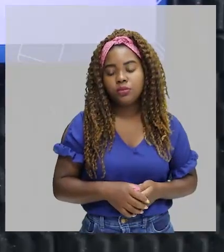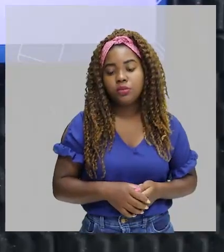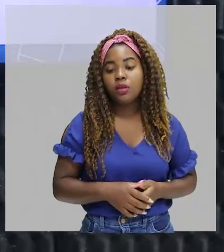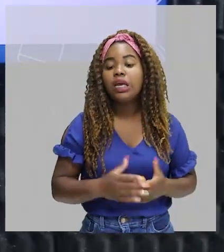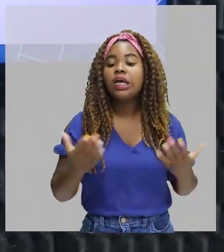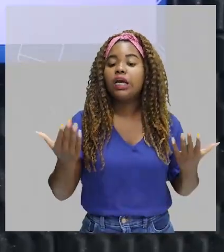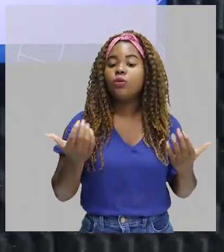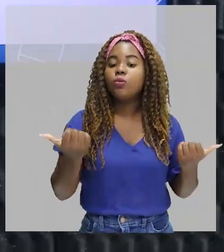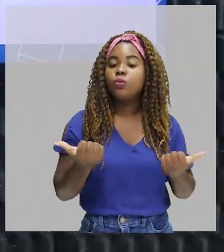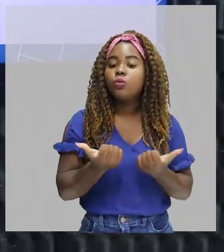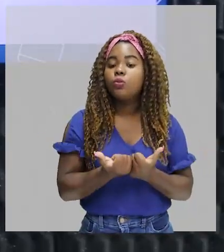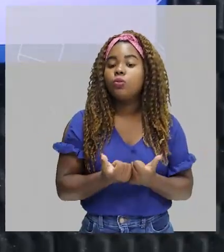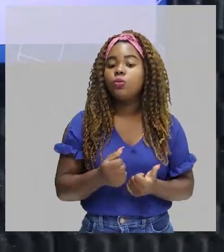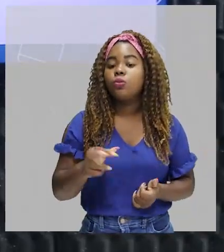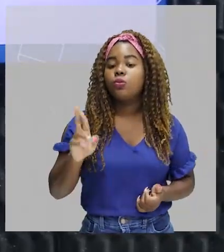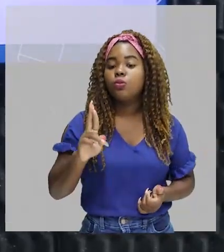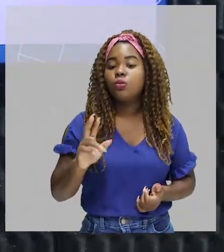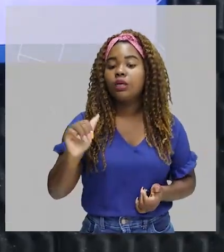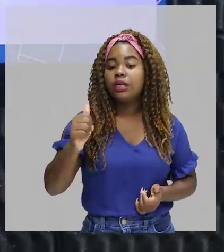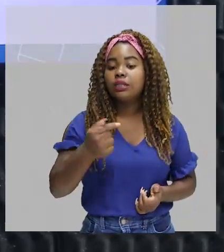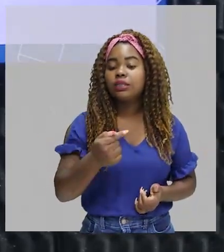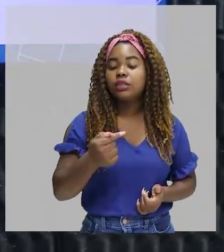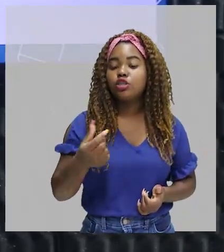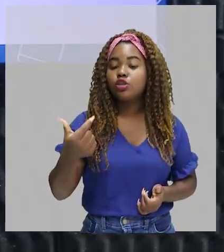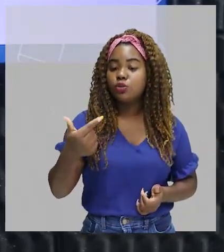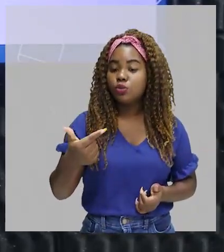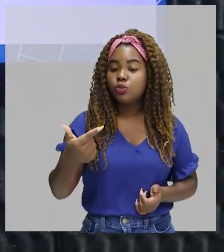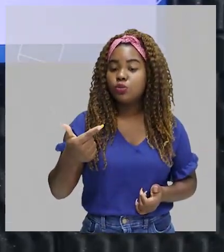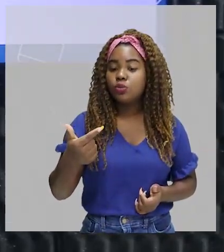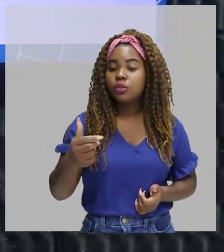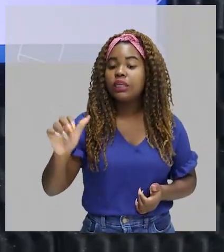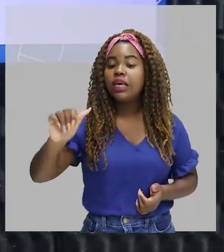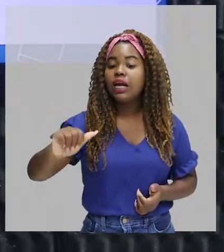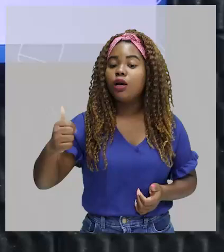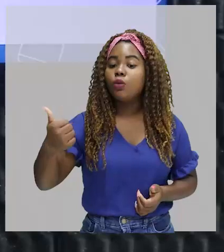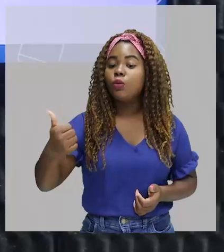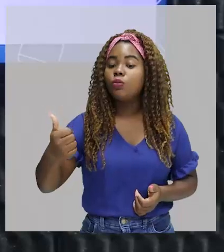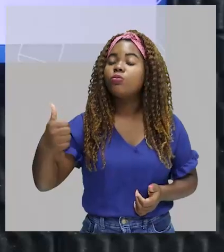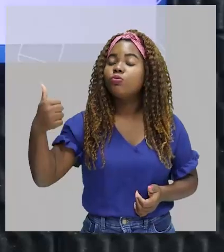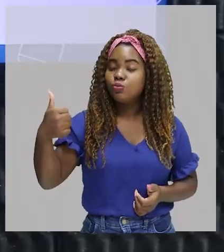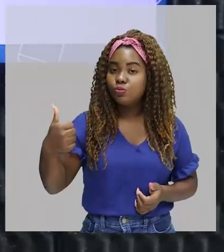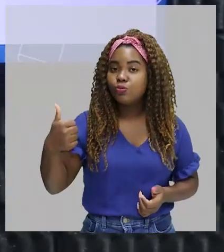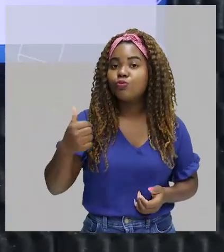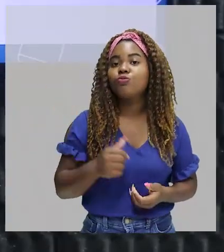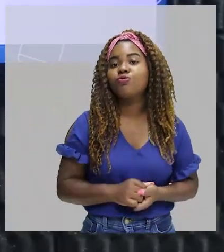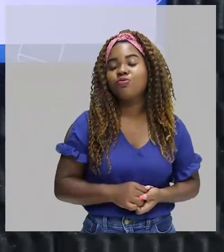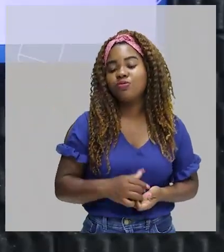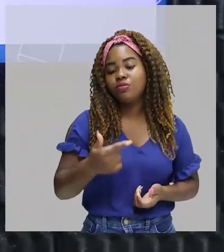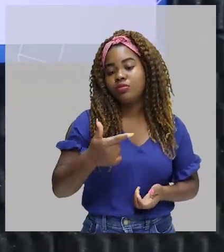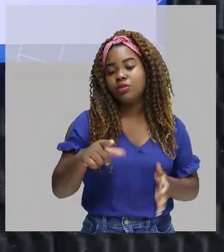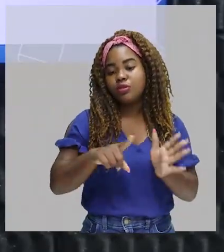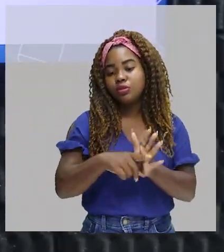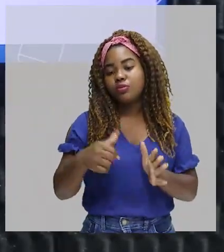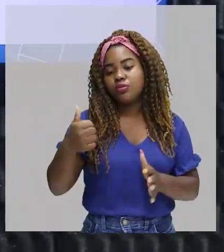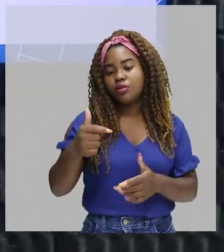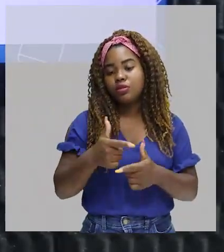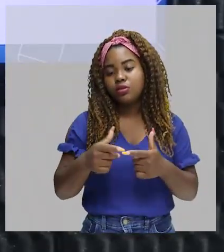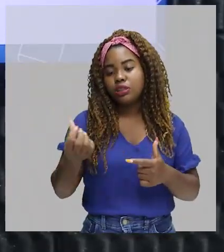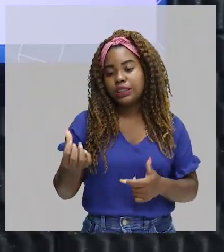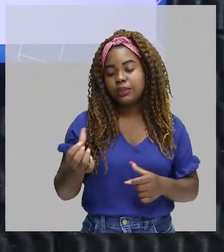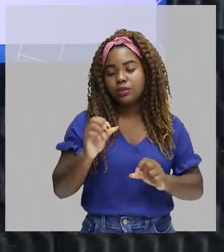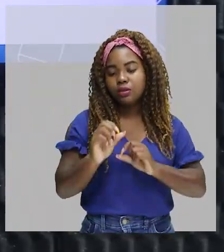nós vamos substituir. Quem era o A7? 2. Quem era o A1? 1. Então, 2 menos 1 dividido por